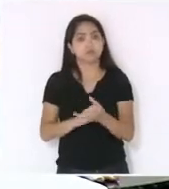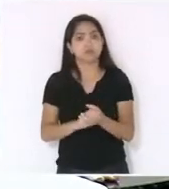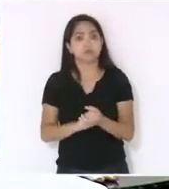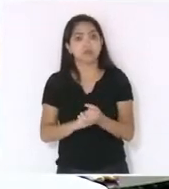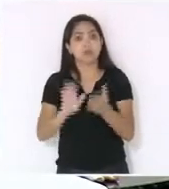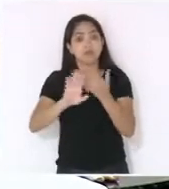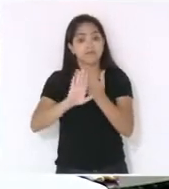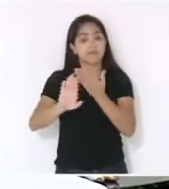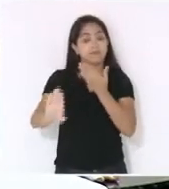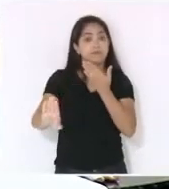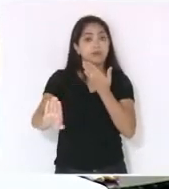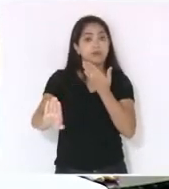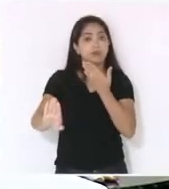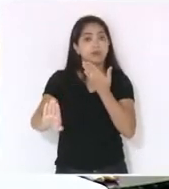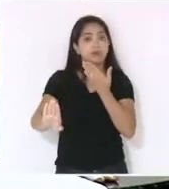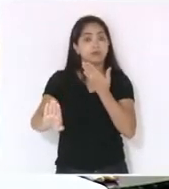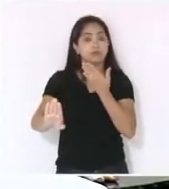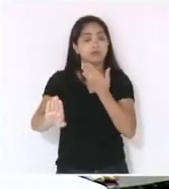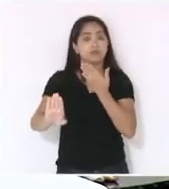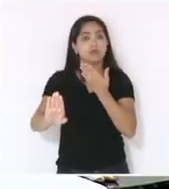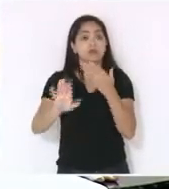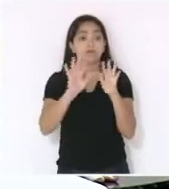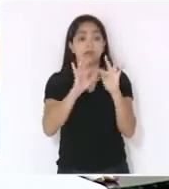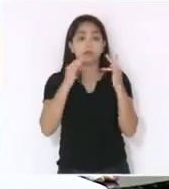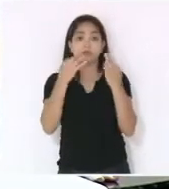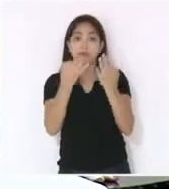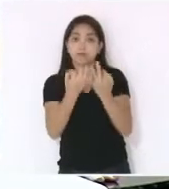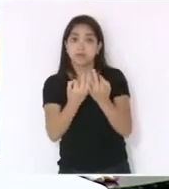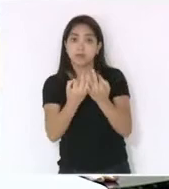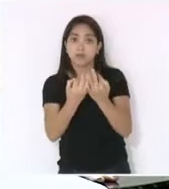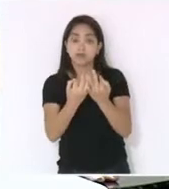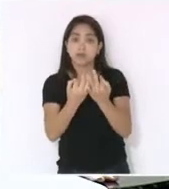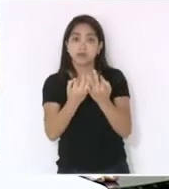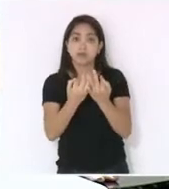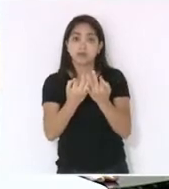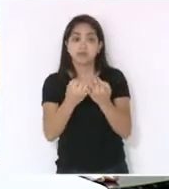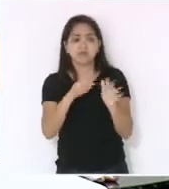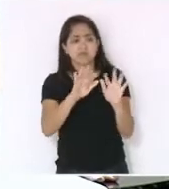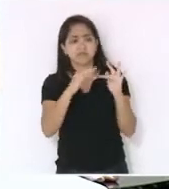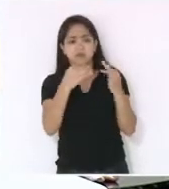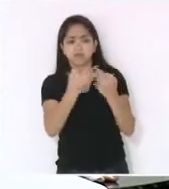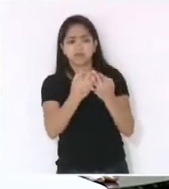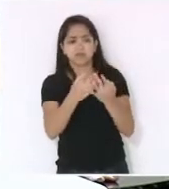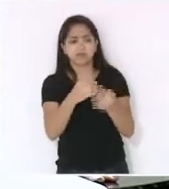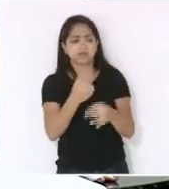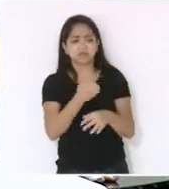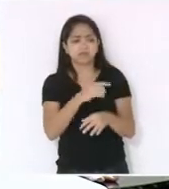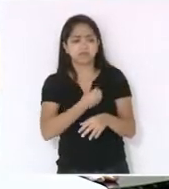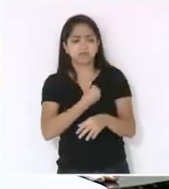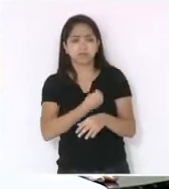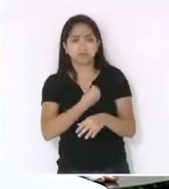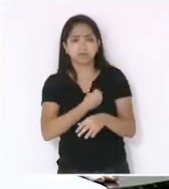Viram as costas para as nossas famílias, fazendo de conta que elas não existem. As nossas